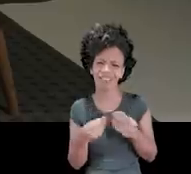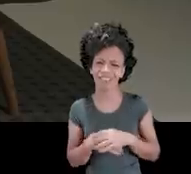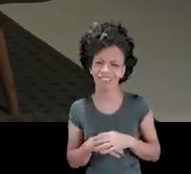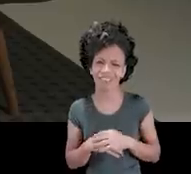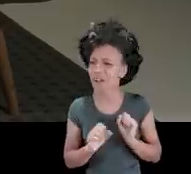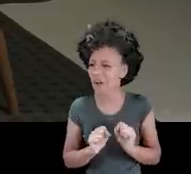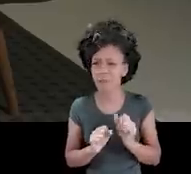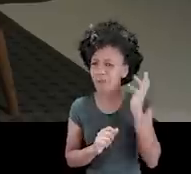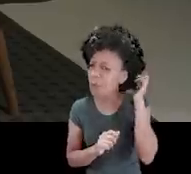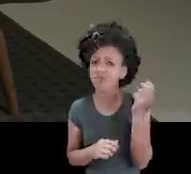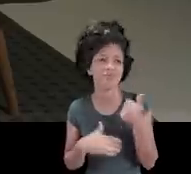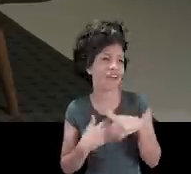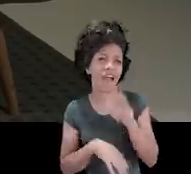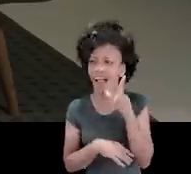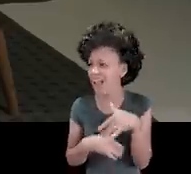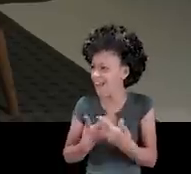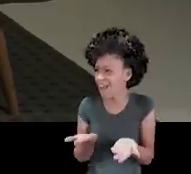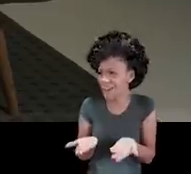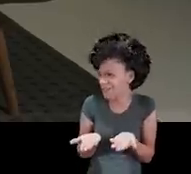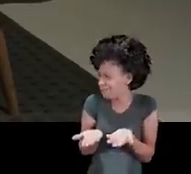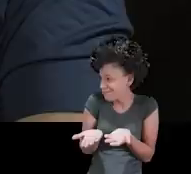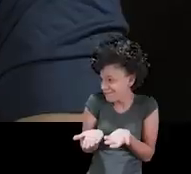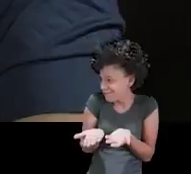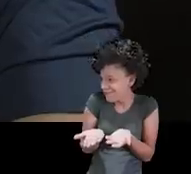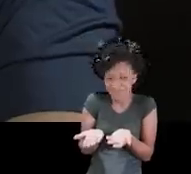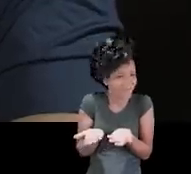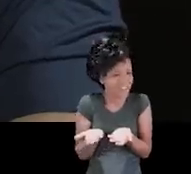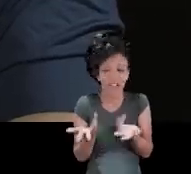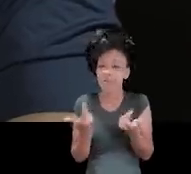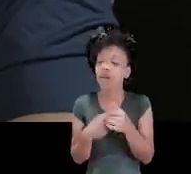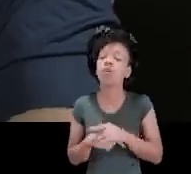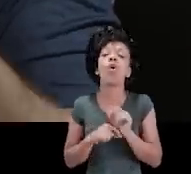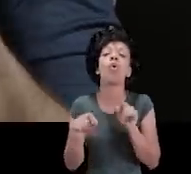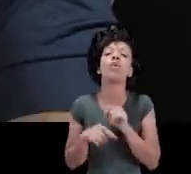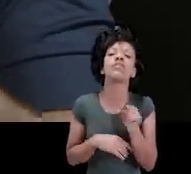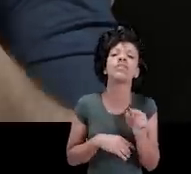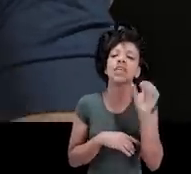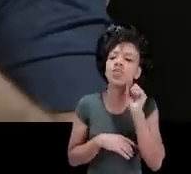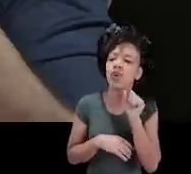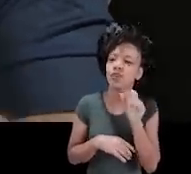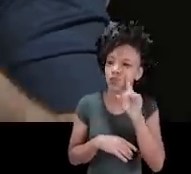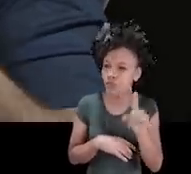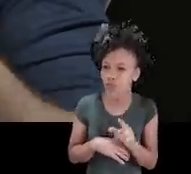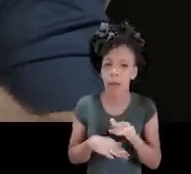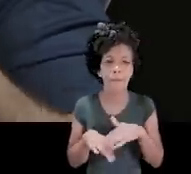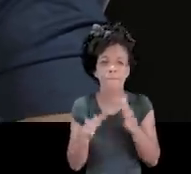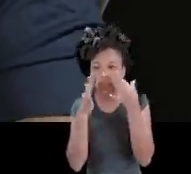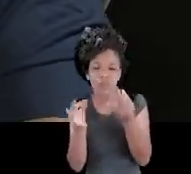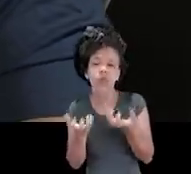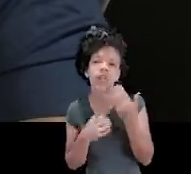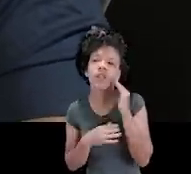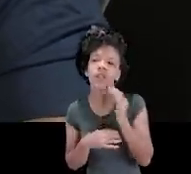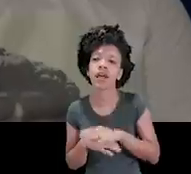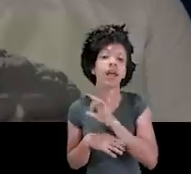pega um cara, caralho. É, então... É muito absurdo. Que maravilha. Qual a coisa que vocês mais ouvem, assim, no dia a dia? Mais escutam? Queria entender,